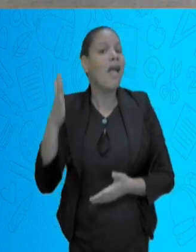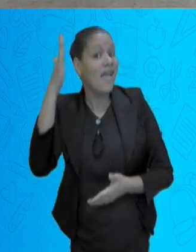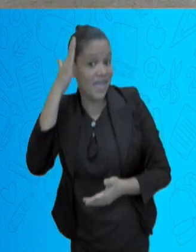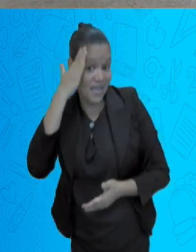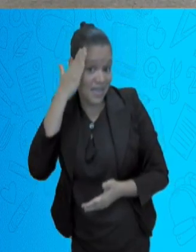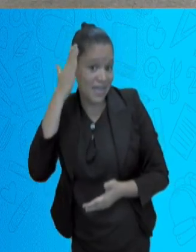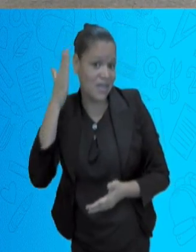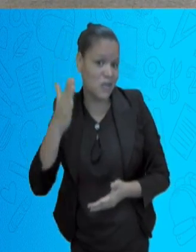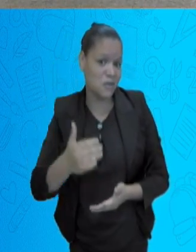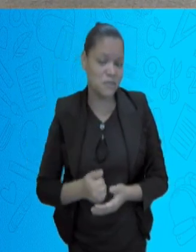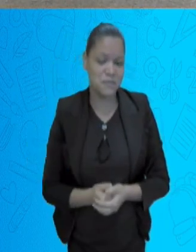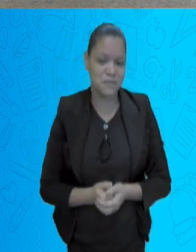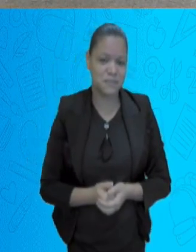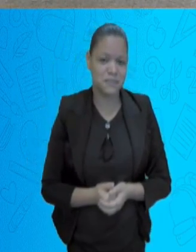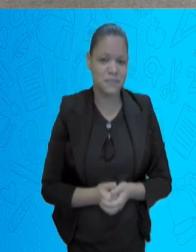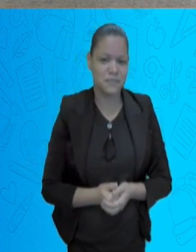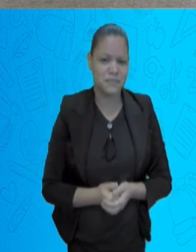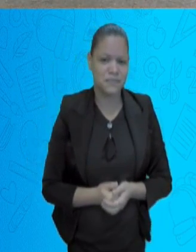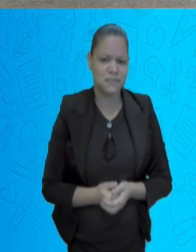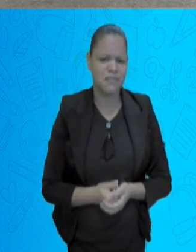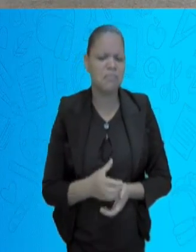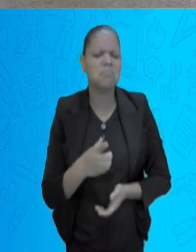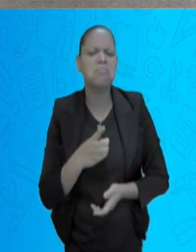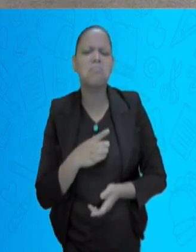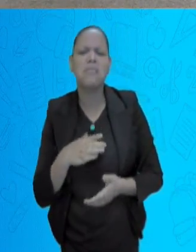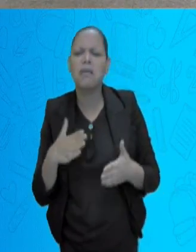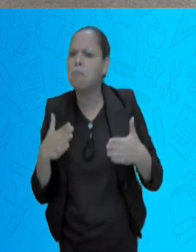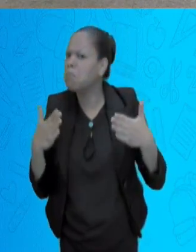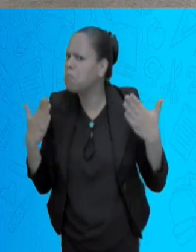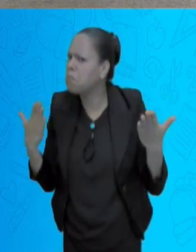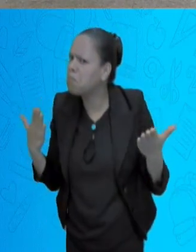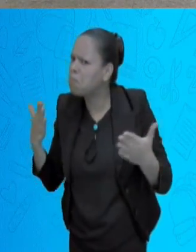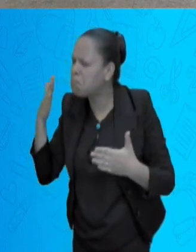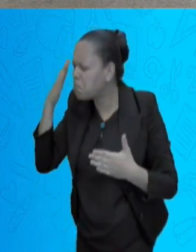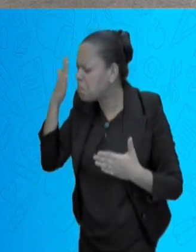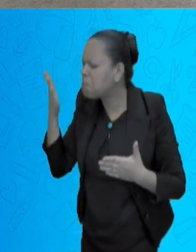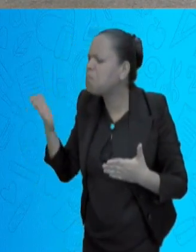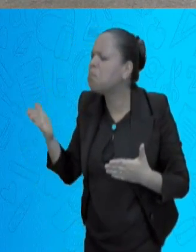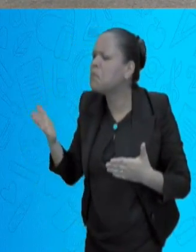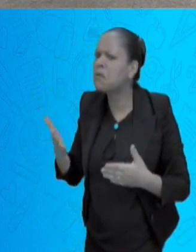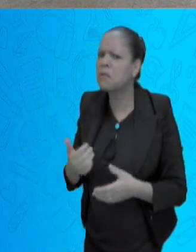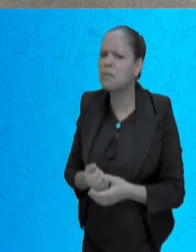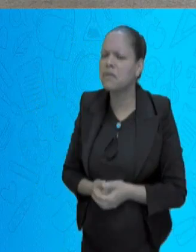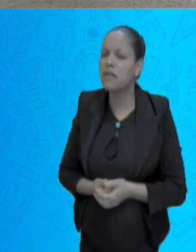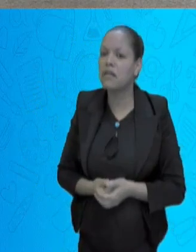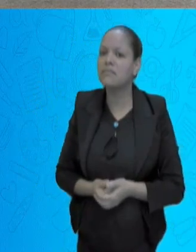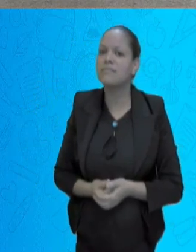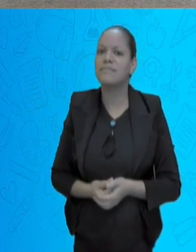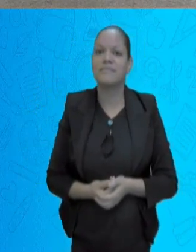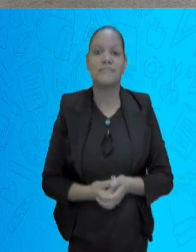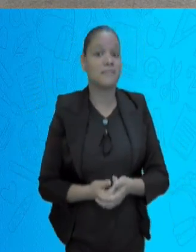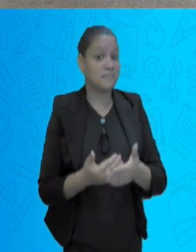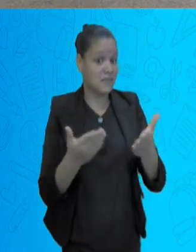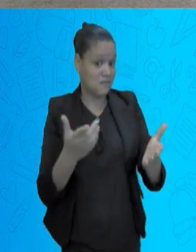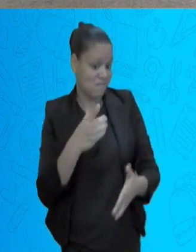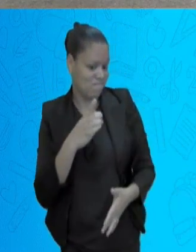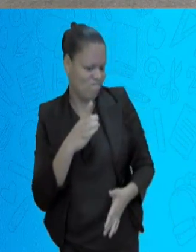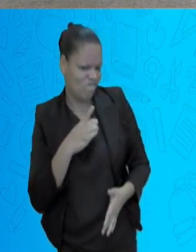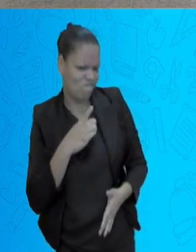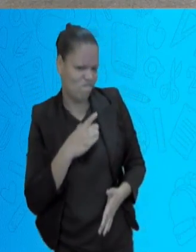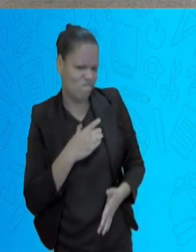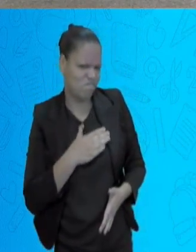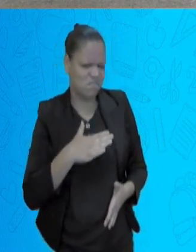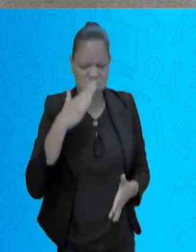Compreendeu? Tem alguma dúvida? Se você tiver alguma dúvida, você poderá